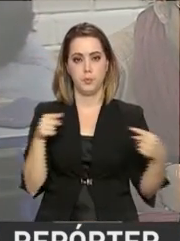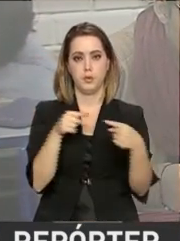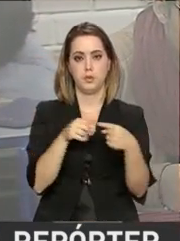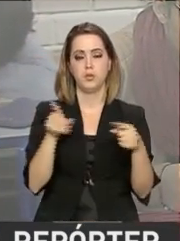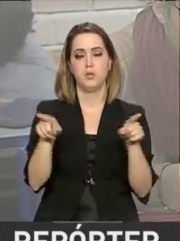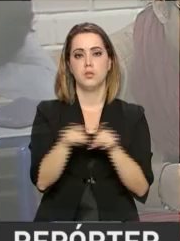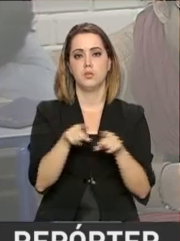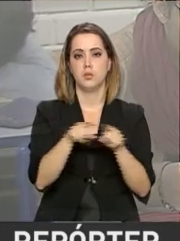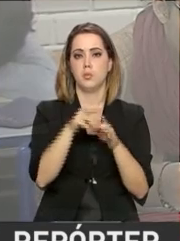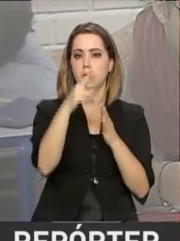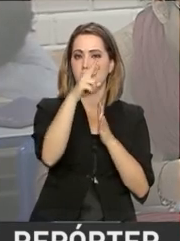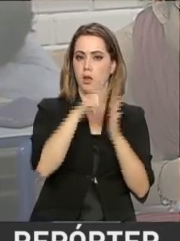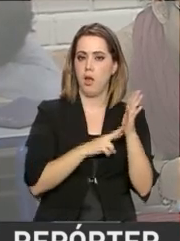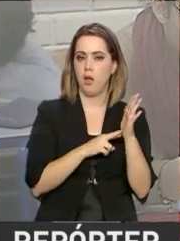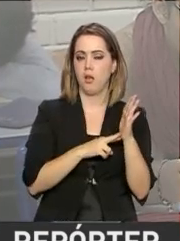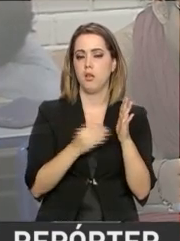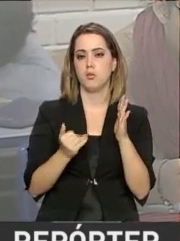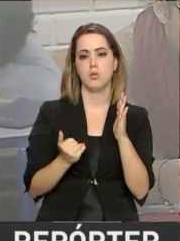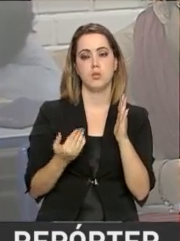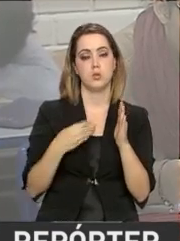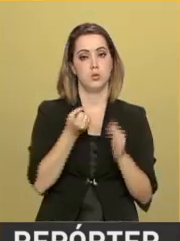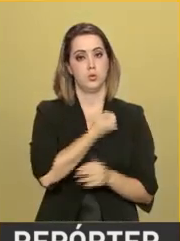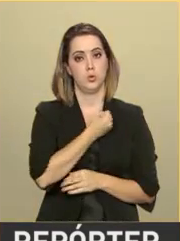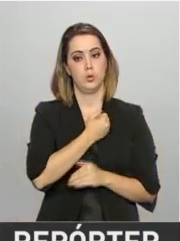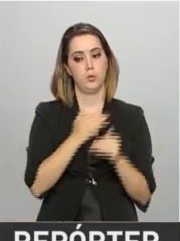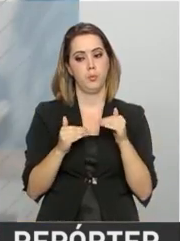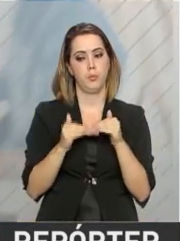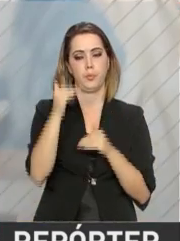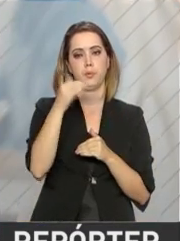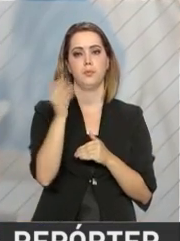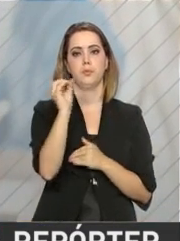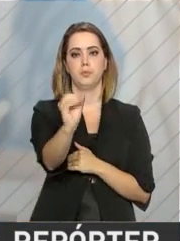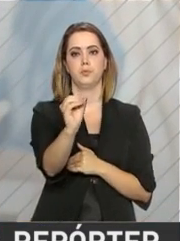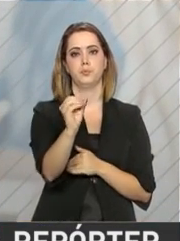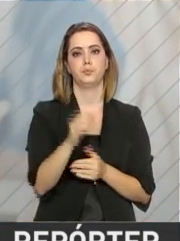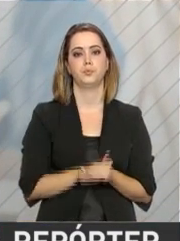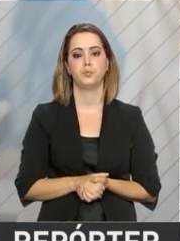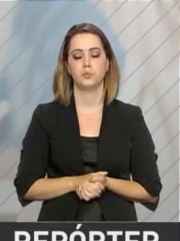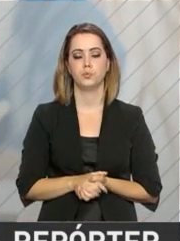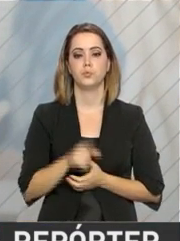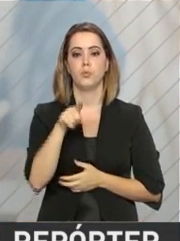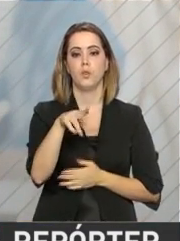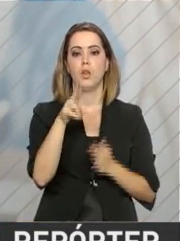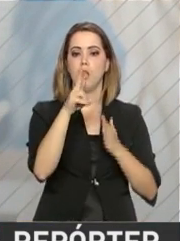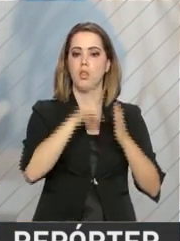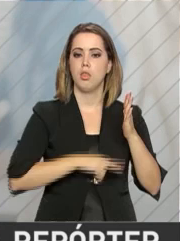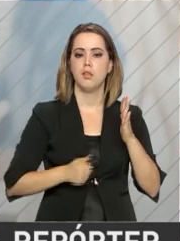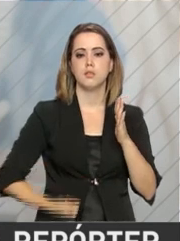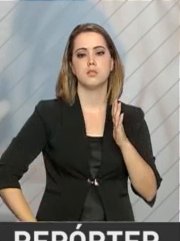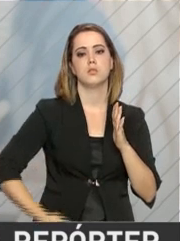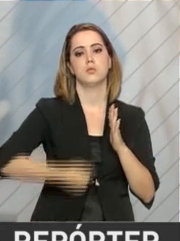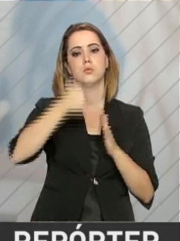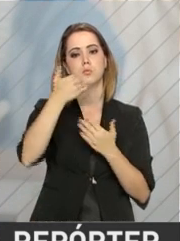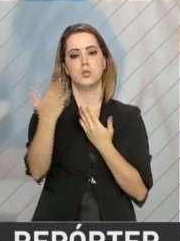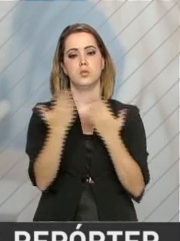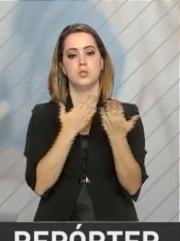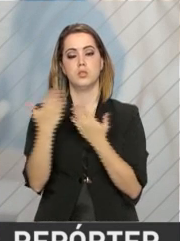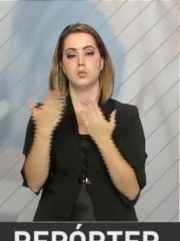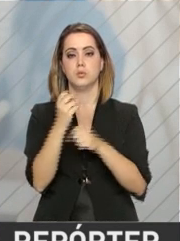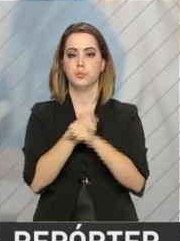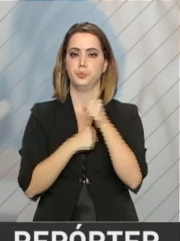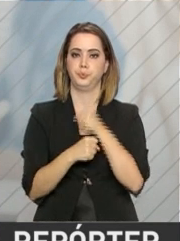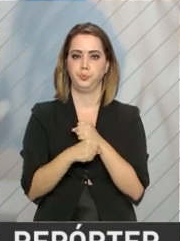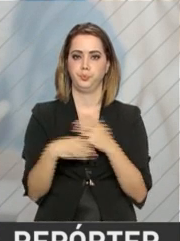redação e tiveram nota maior que zero o desempenho dos alunos na redação foi melhor do que em 2014